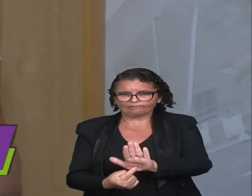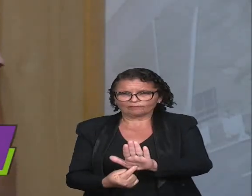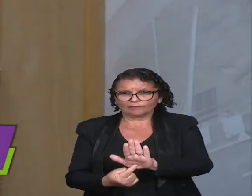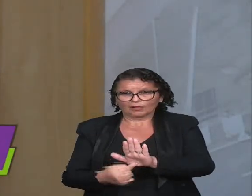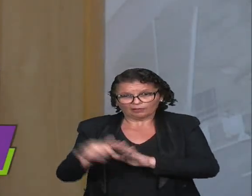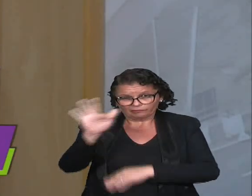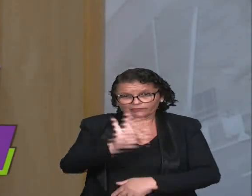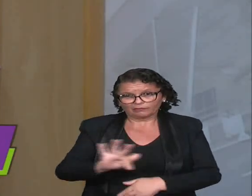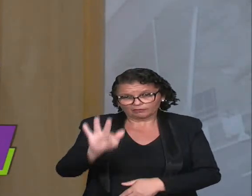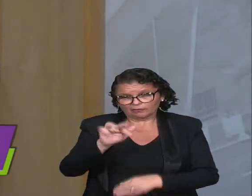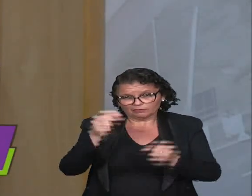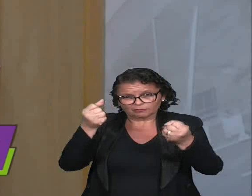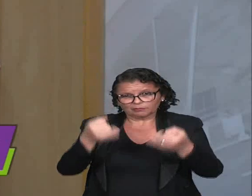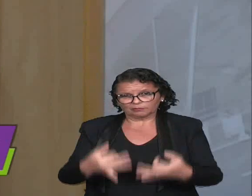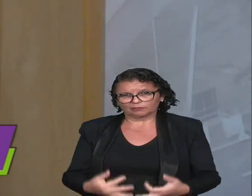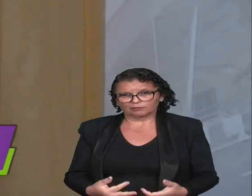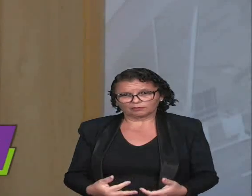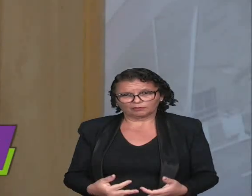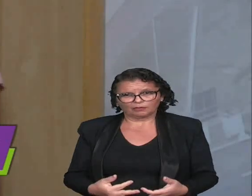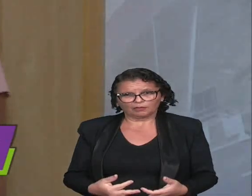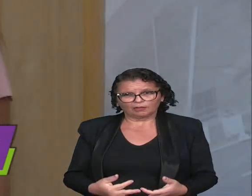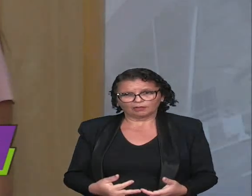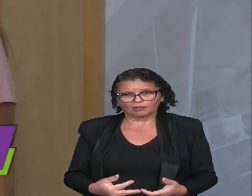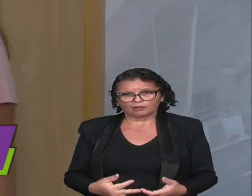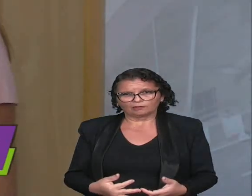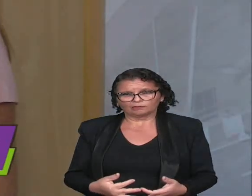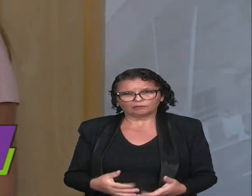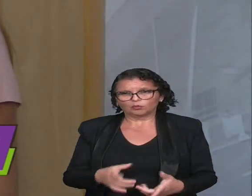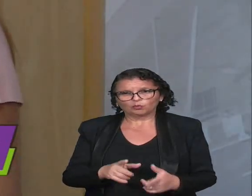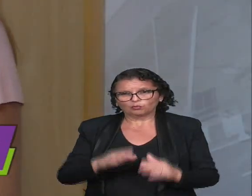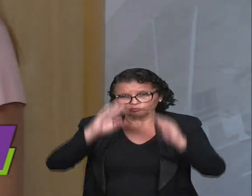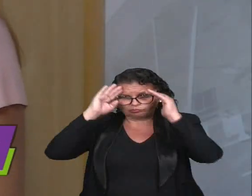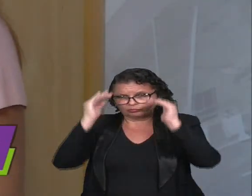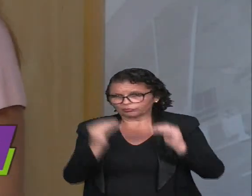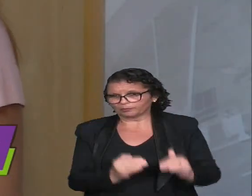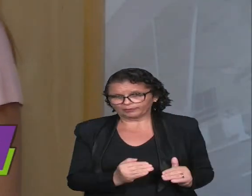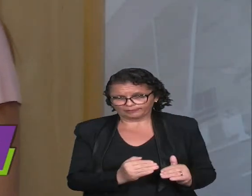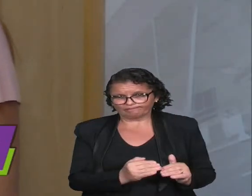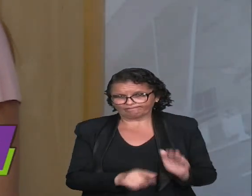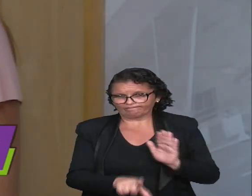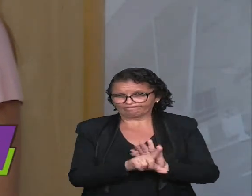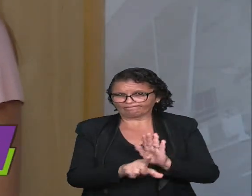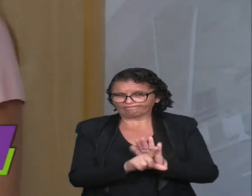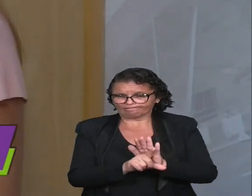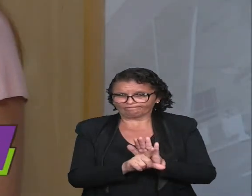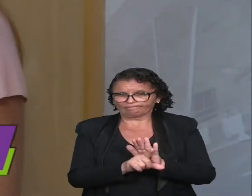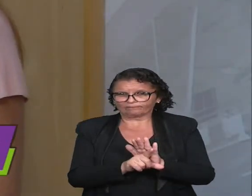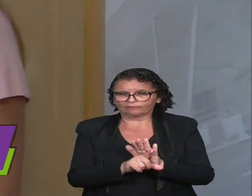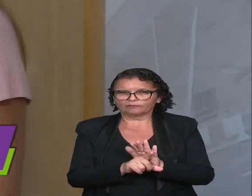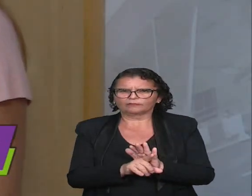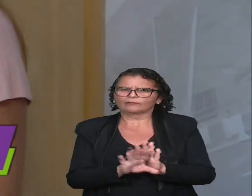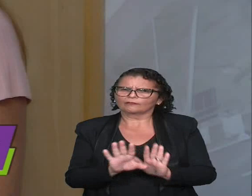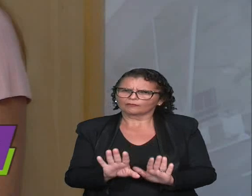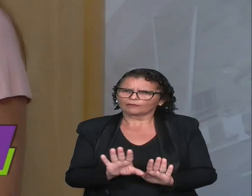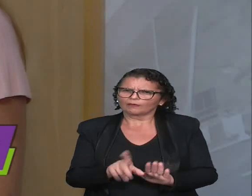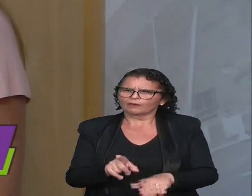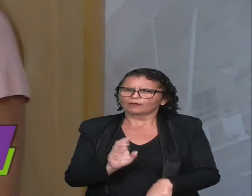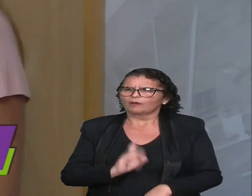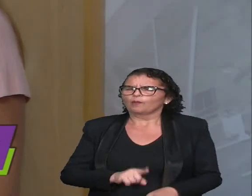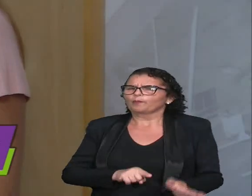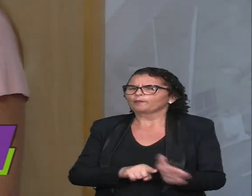federal que ela não tá sendo não estão cumprindo essa lei Aí eu te